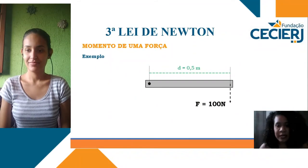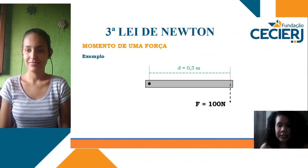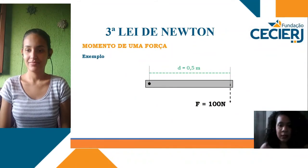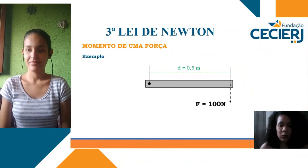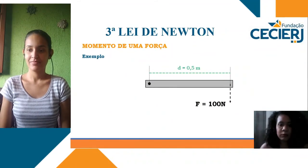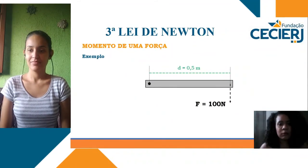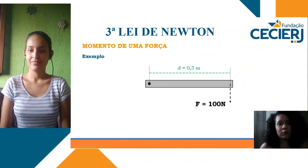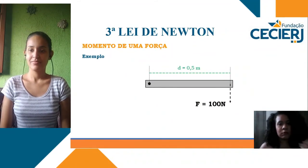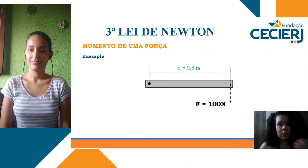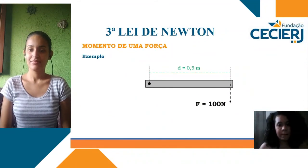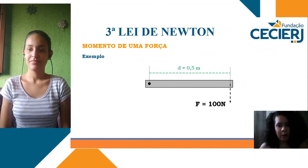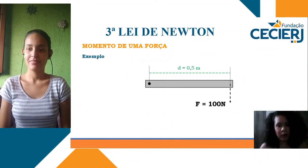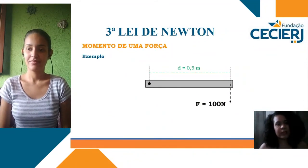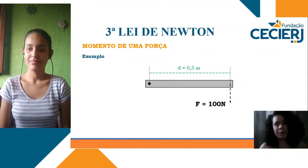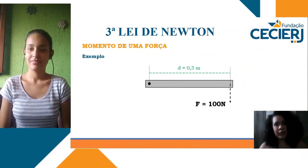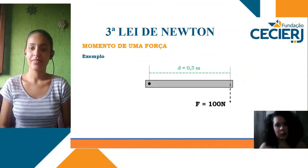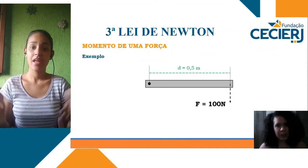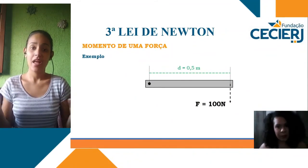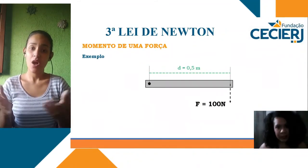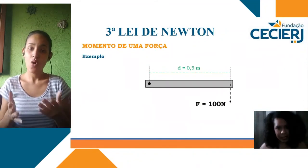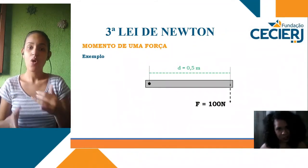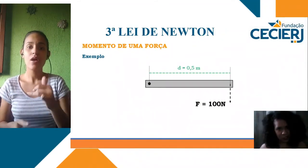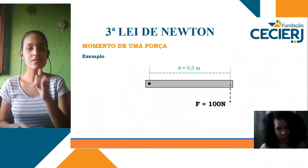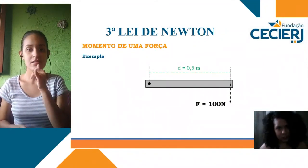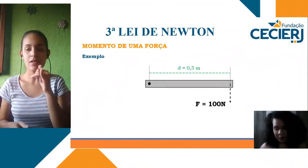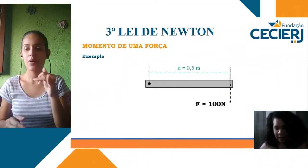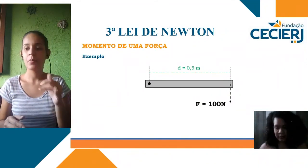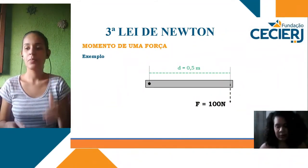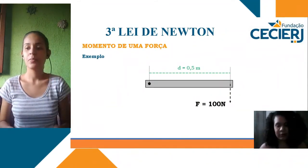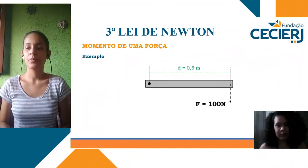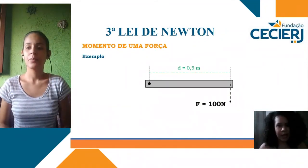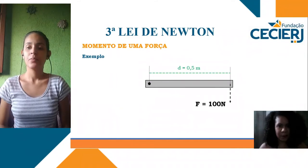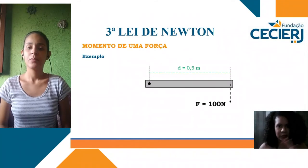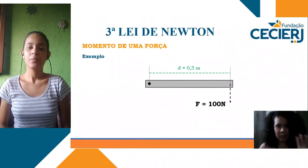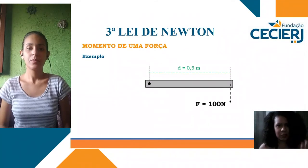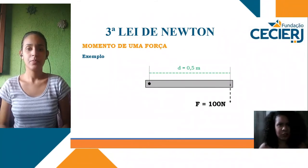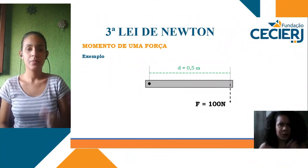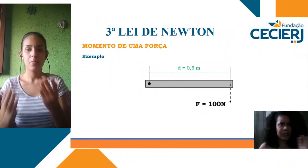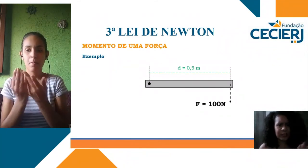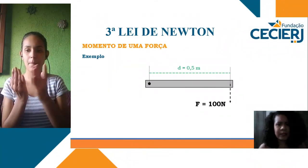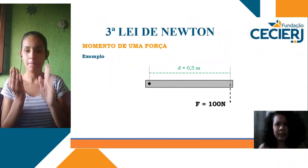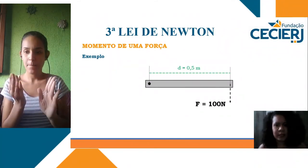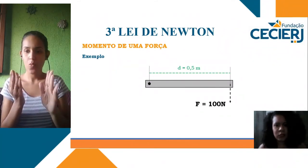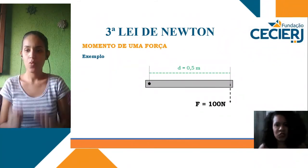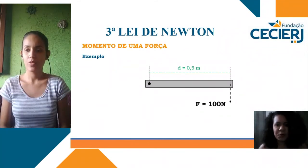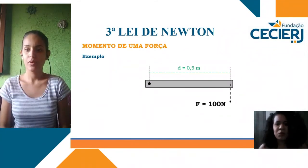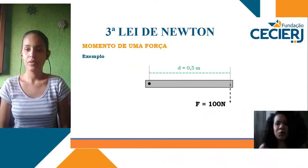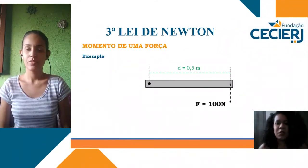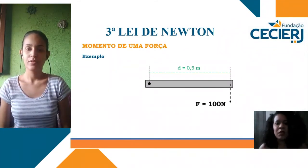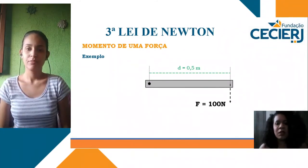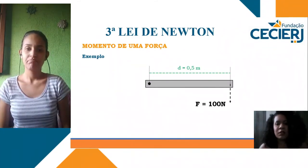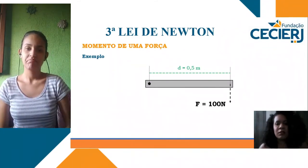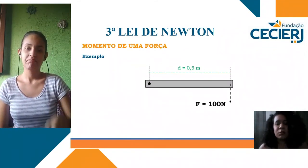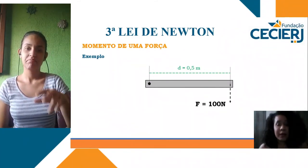para o coração. Uma porta, essa porta super hipotética de meio metro, tá? Portas tem acho que no mínimo 60, 70